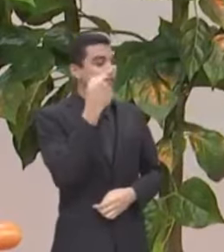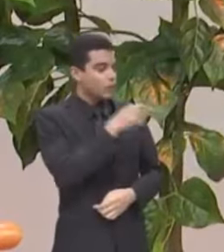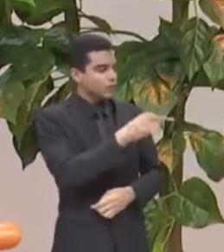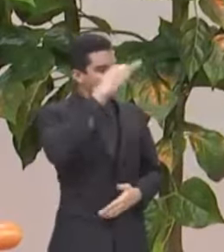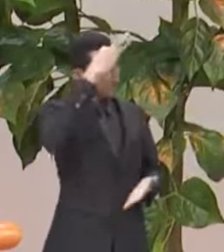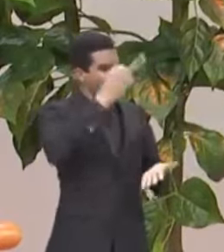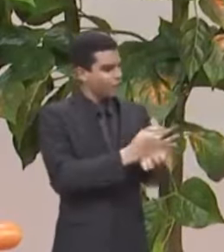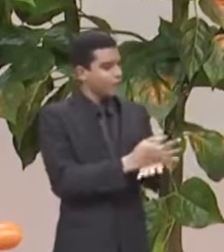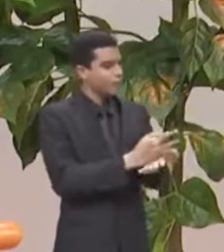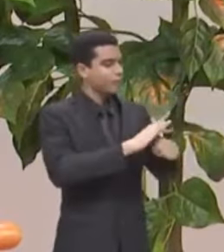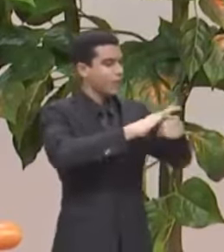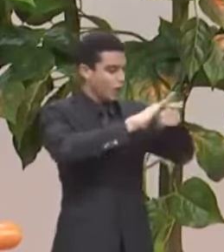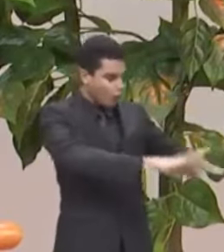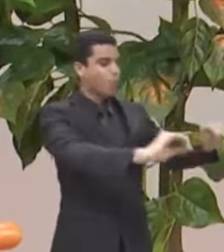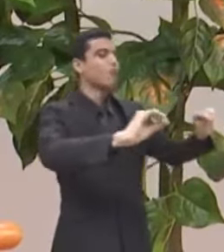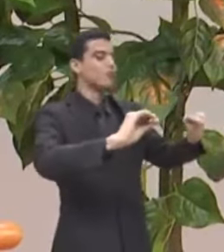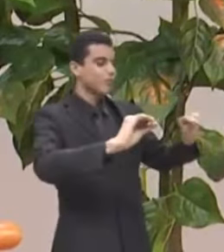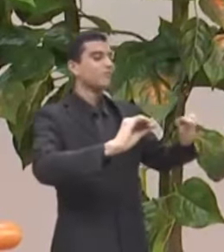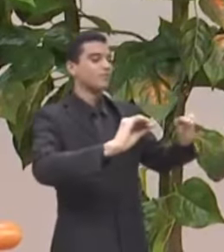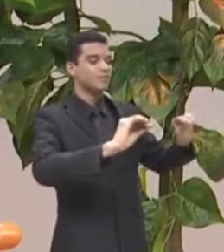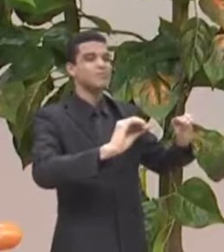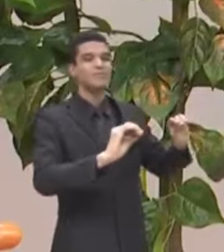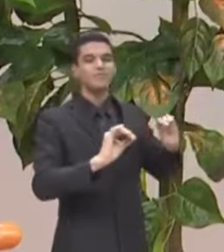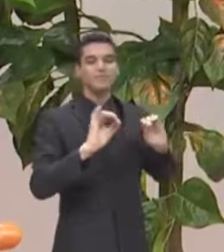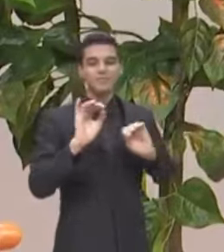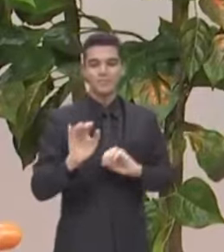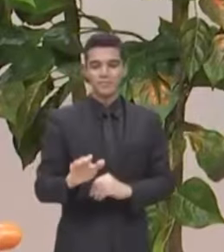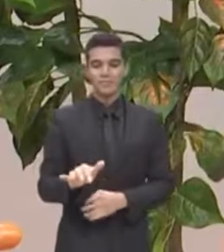salvou. Escuta aqui,